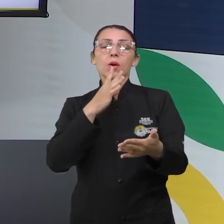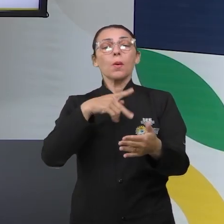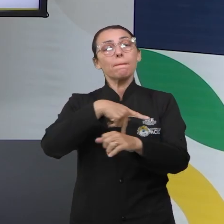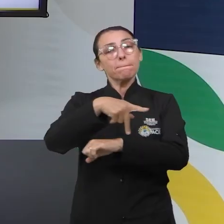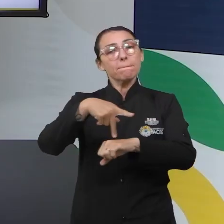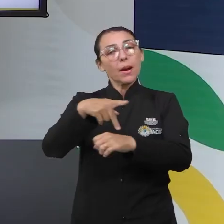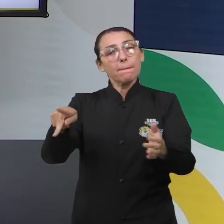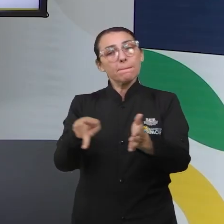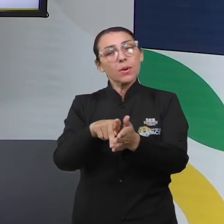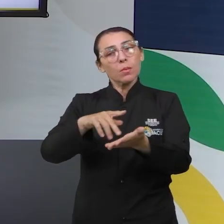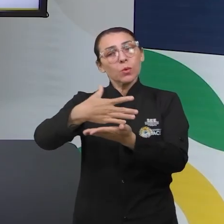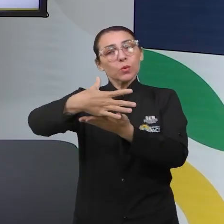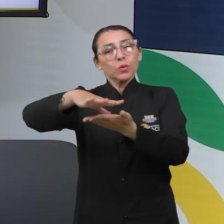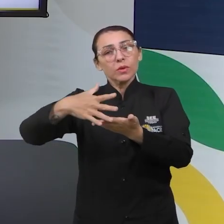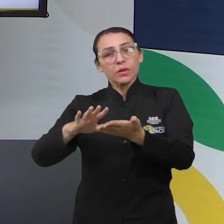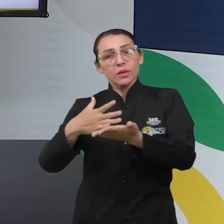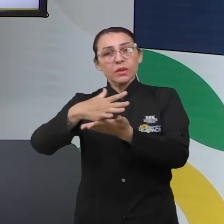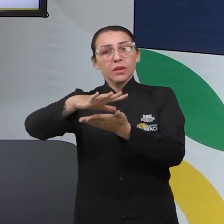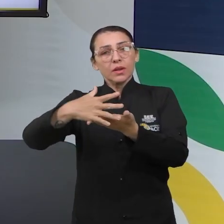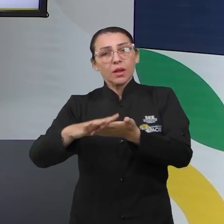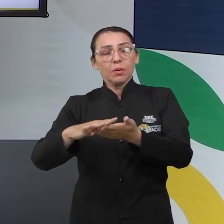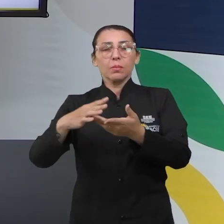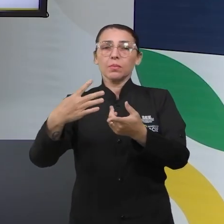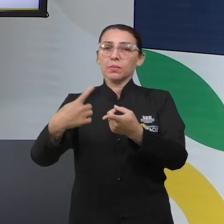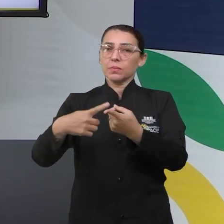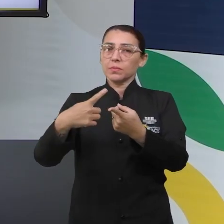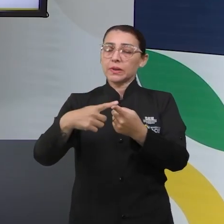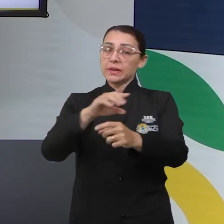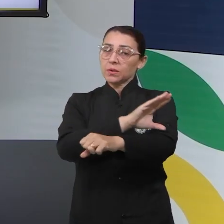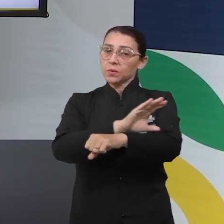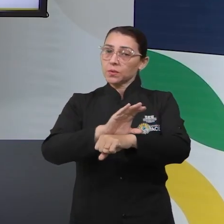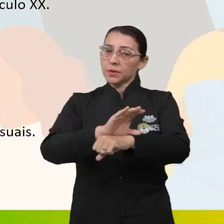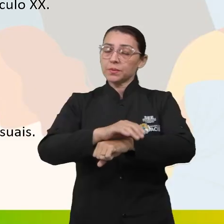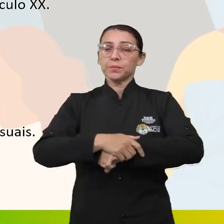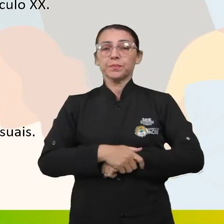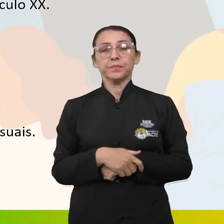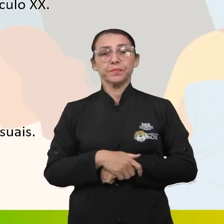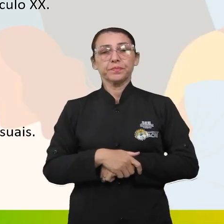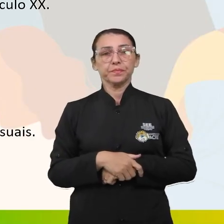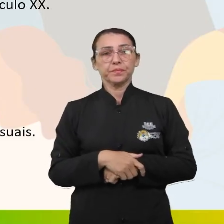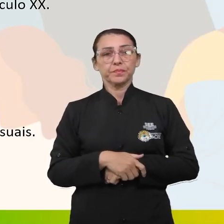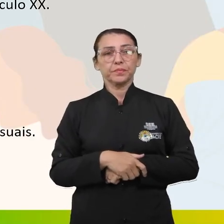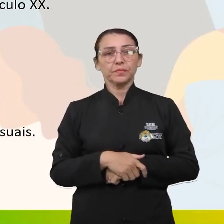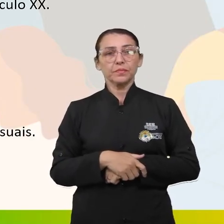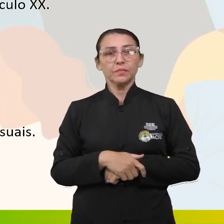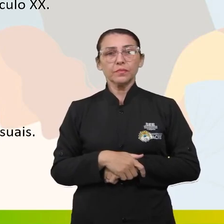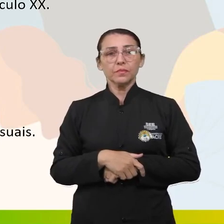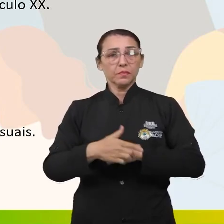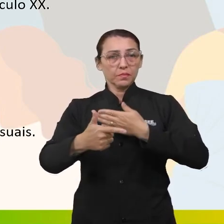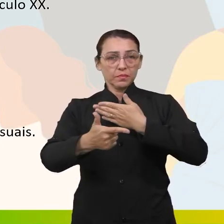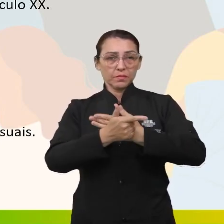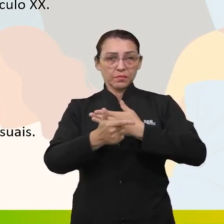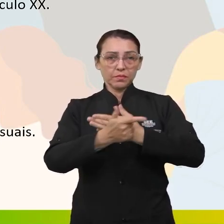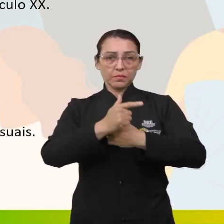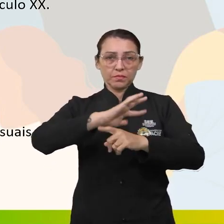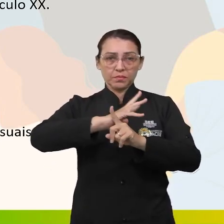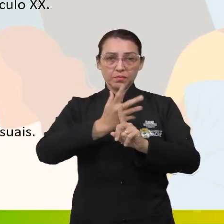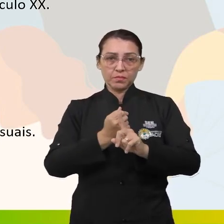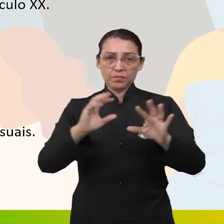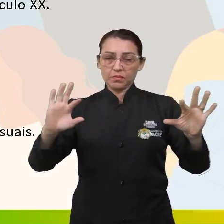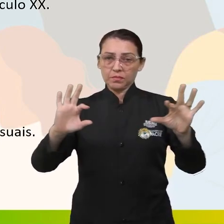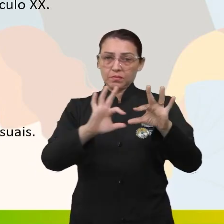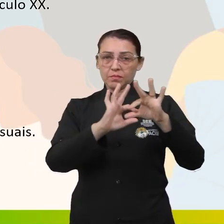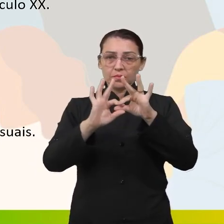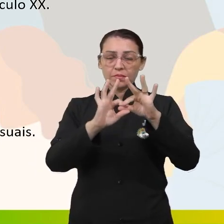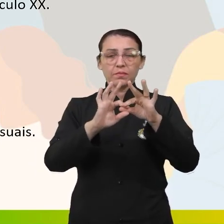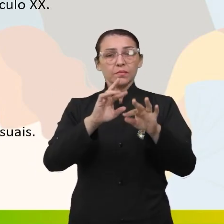do samba por conta dessa cultura. Então, vamos lá. Sobre o papel da arte nesse